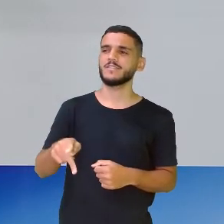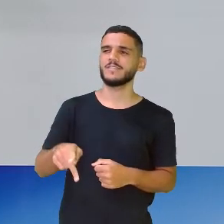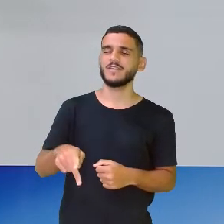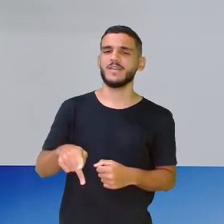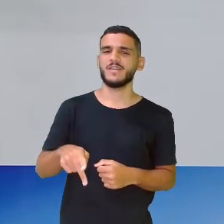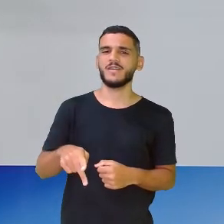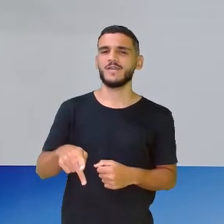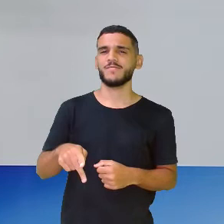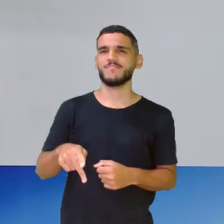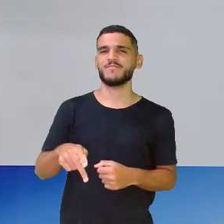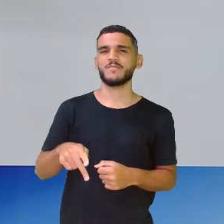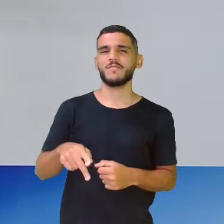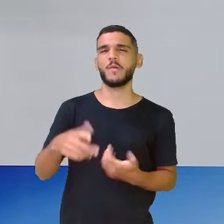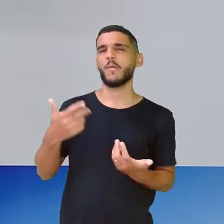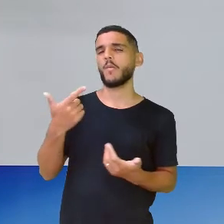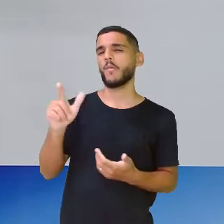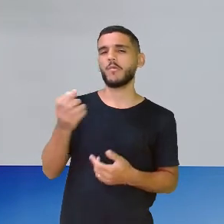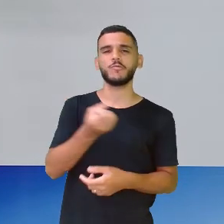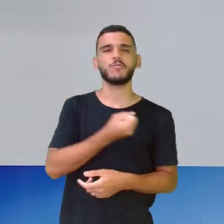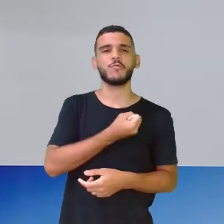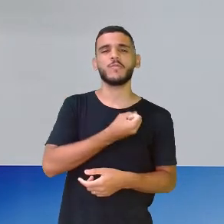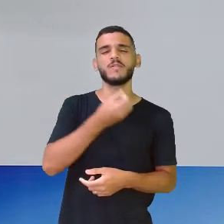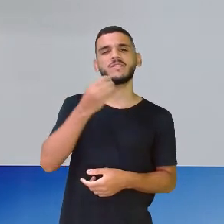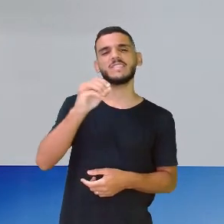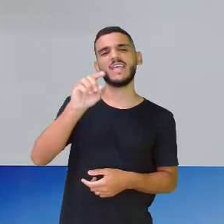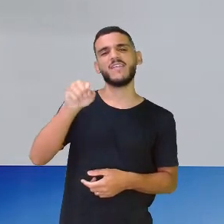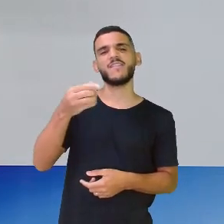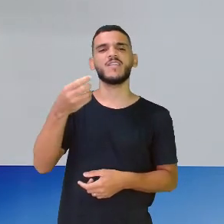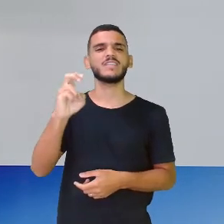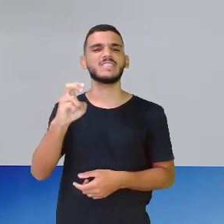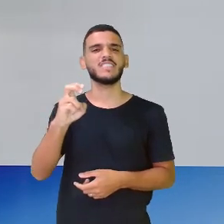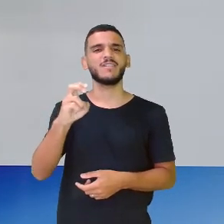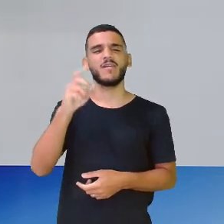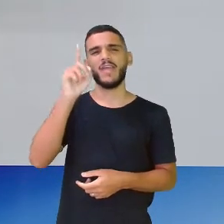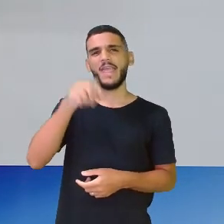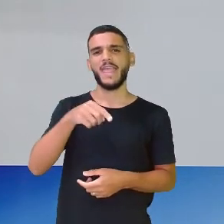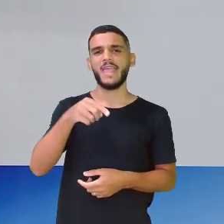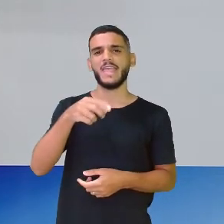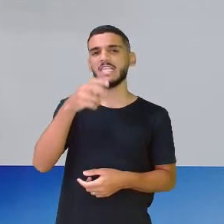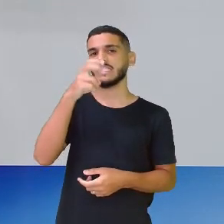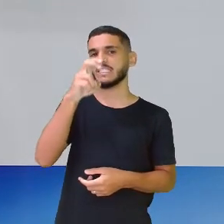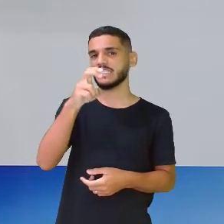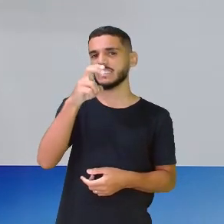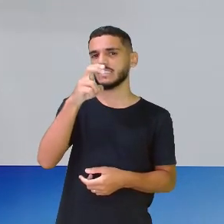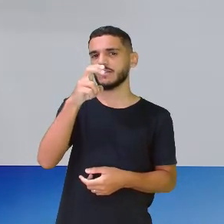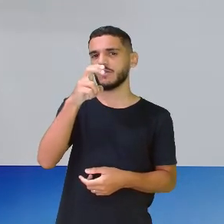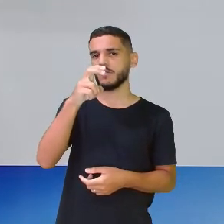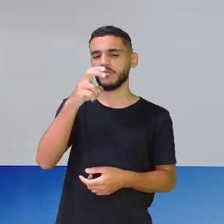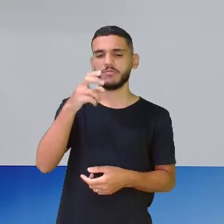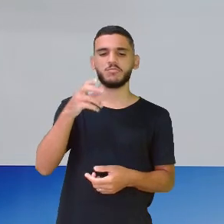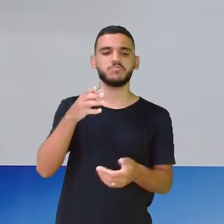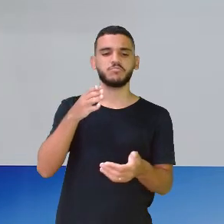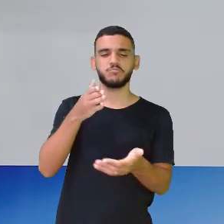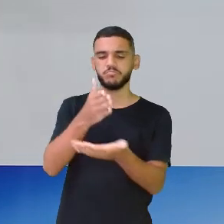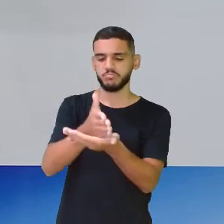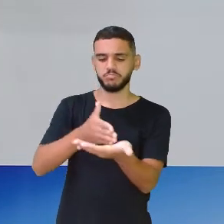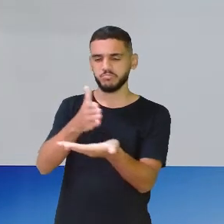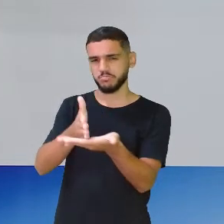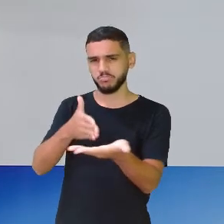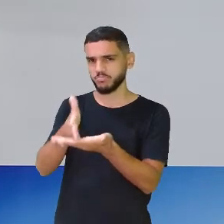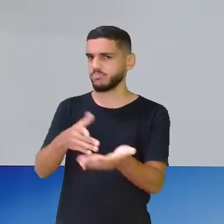esse 0,5? Eu vou dividir em 5 pedaços, é? Claro que não. Você aprendeu em